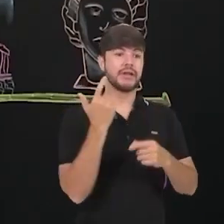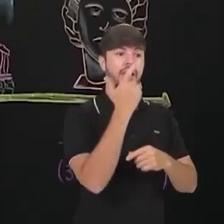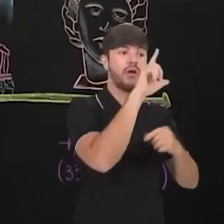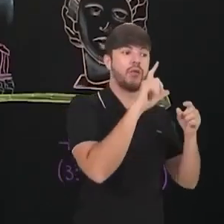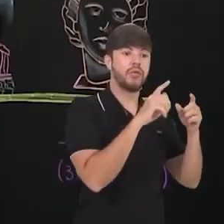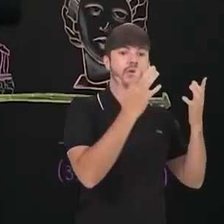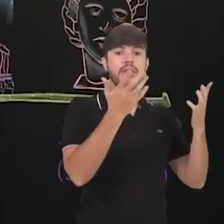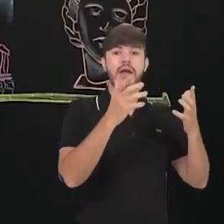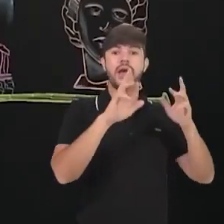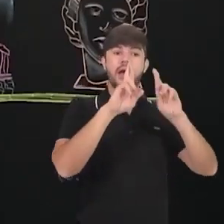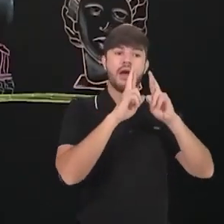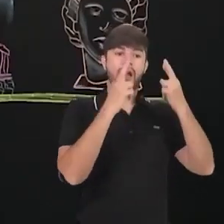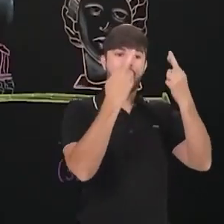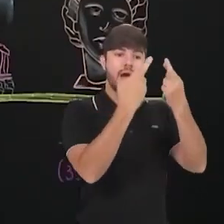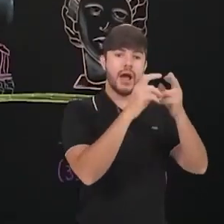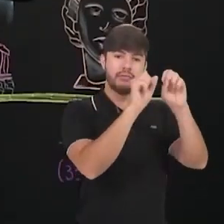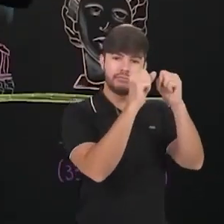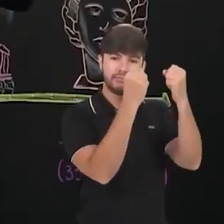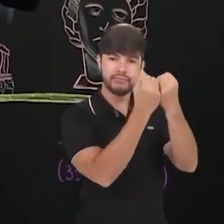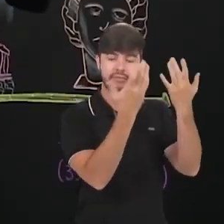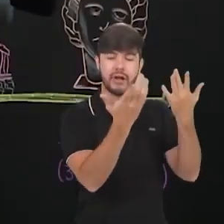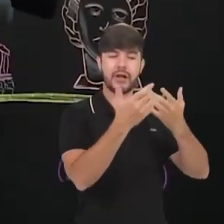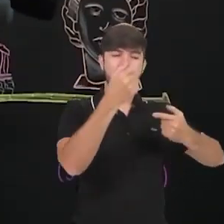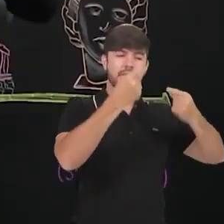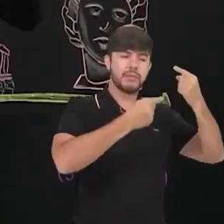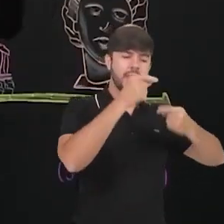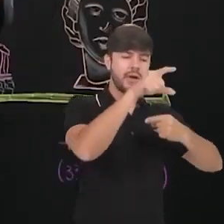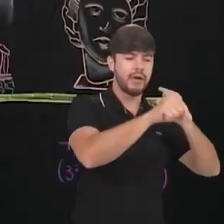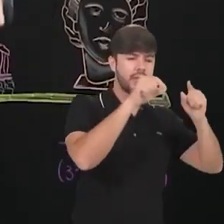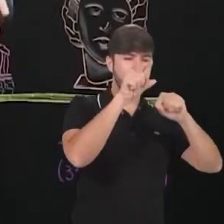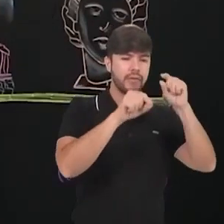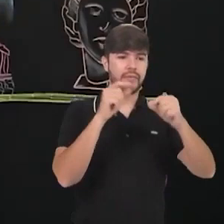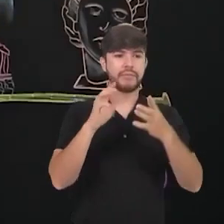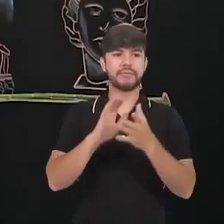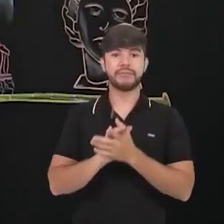decisões políticas, e em torno da Acrópole tinha a região onde